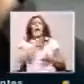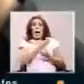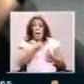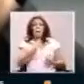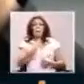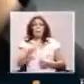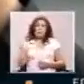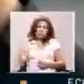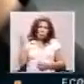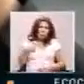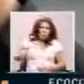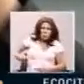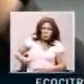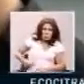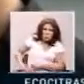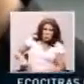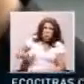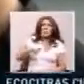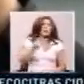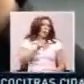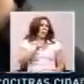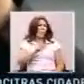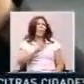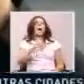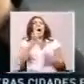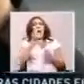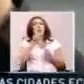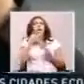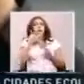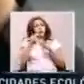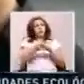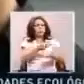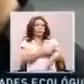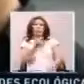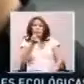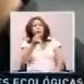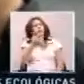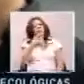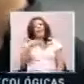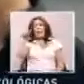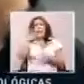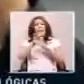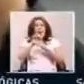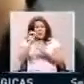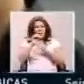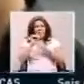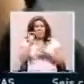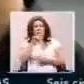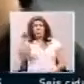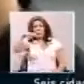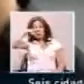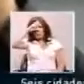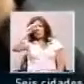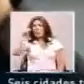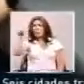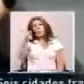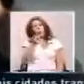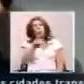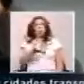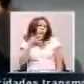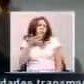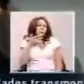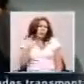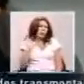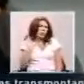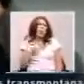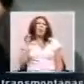há sim uma certa demagogia, e também relativamente à carta que o Sr. Ministro enviou, eu acho também aqui, de certa maneira, poderemos até considerar um certo abuso do